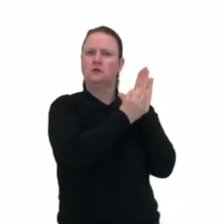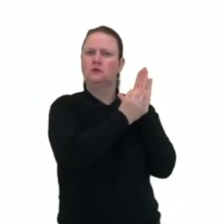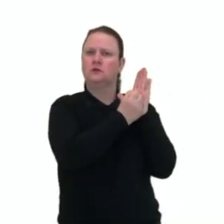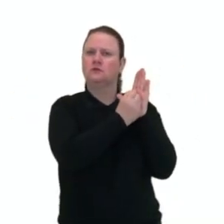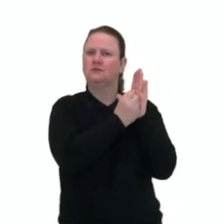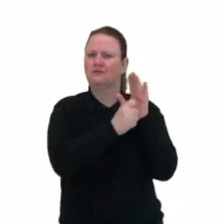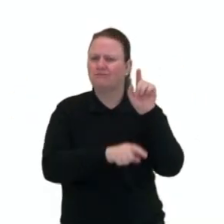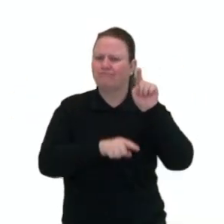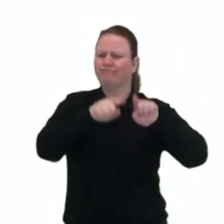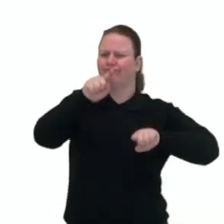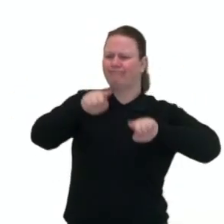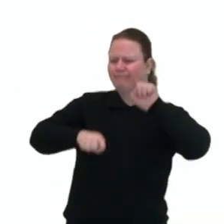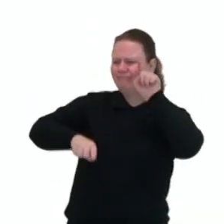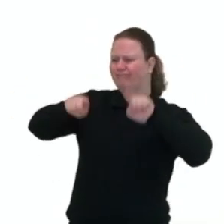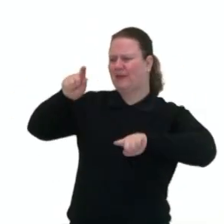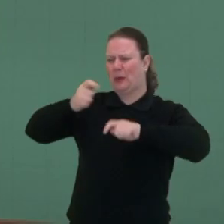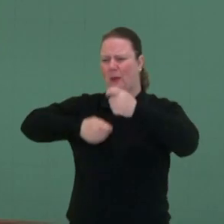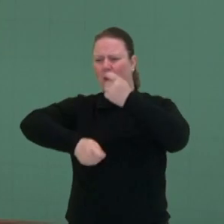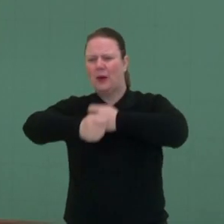instabilidade econômica.